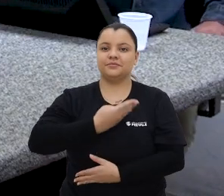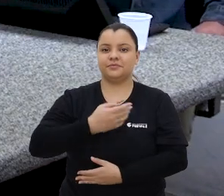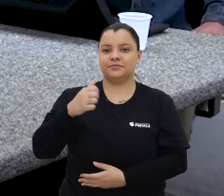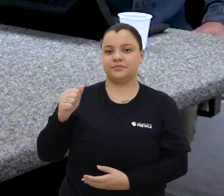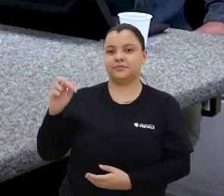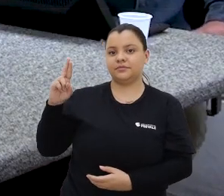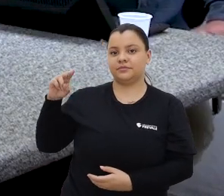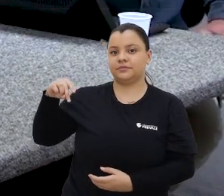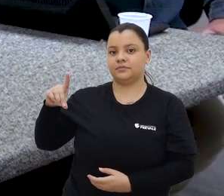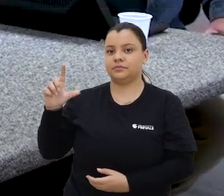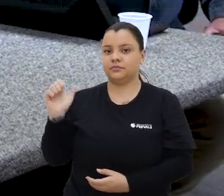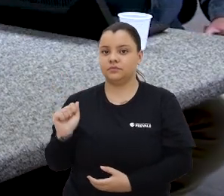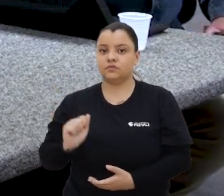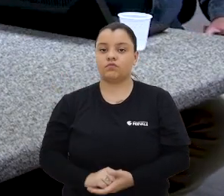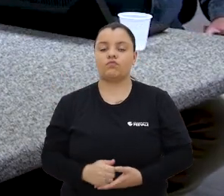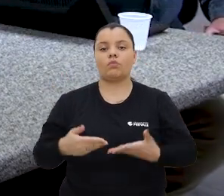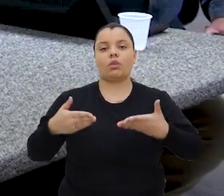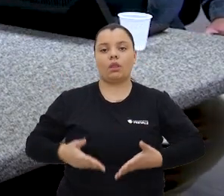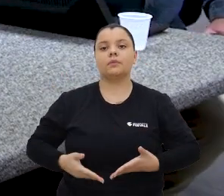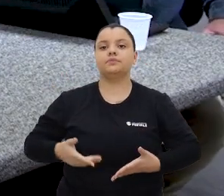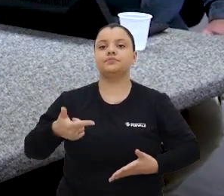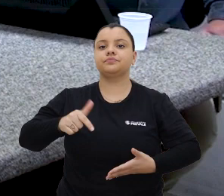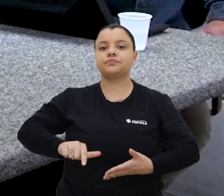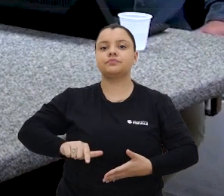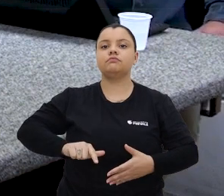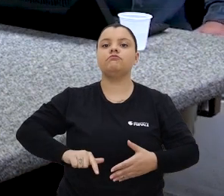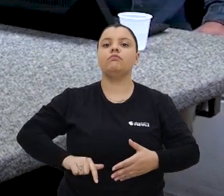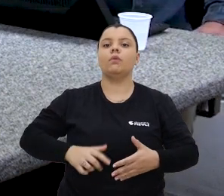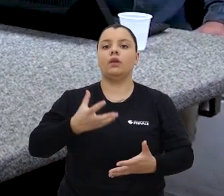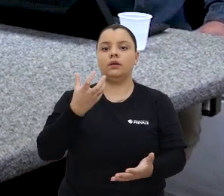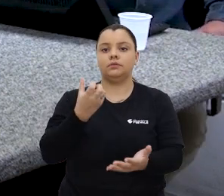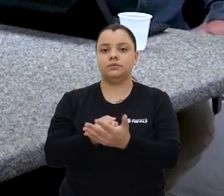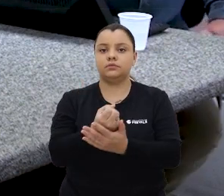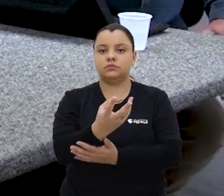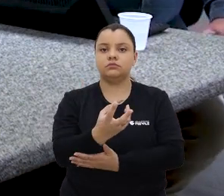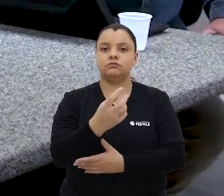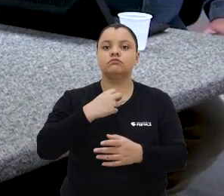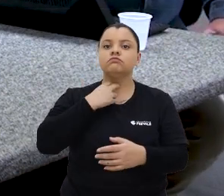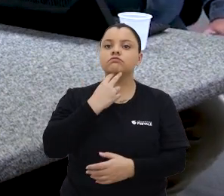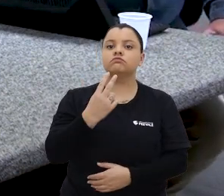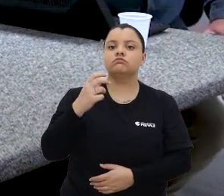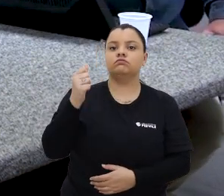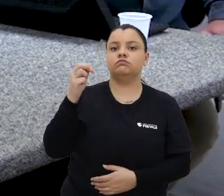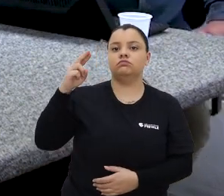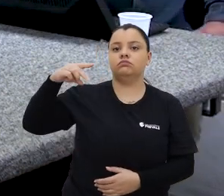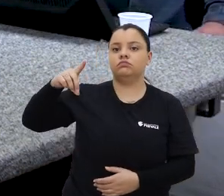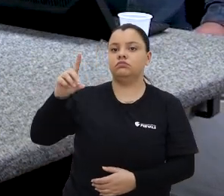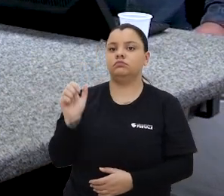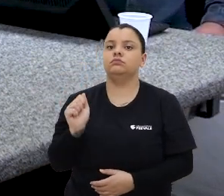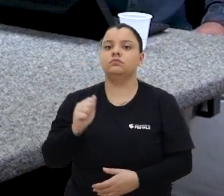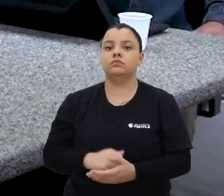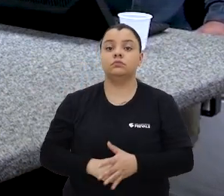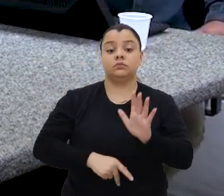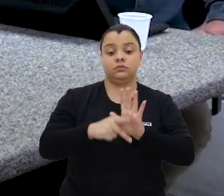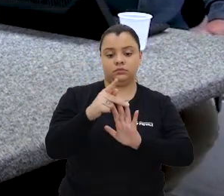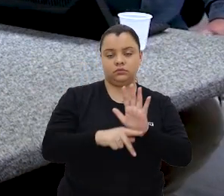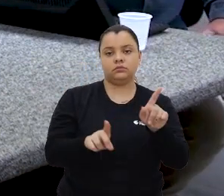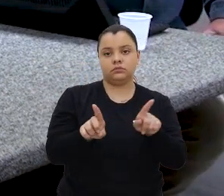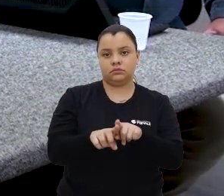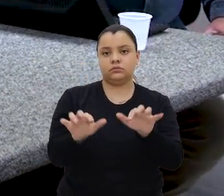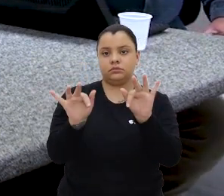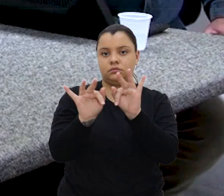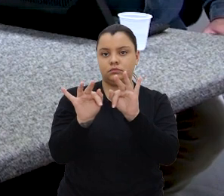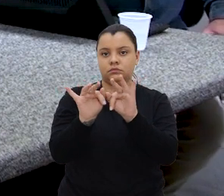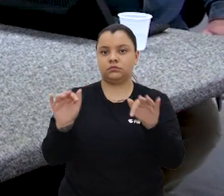bem-vindos, amigos de Aruanda. Estamos aqui hoje, então, para mais uma gravação do podcast A Voz de Aruanda, do projeto Aruanda,